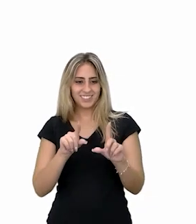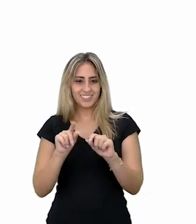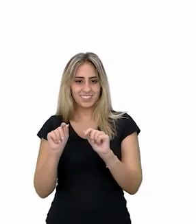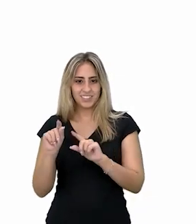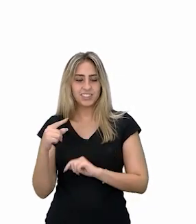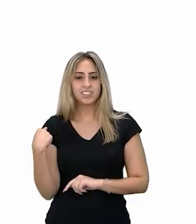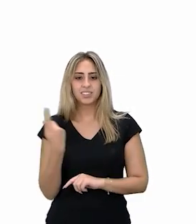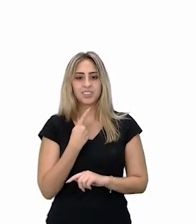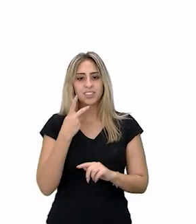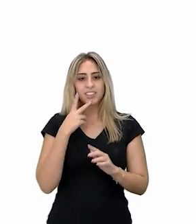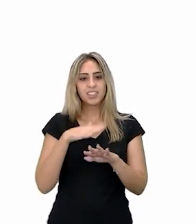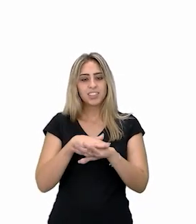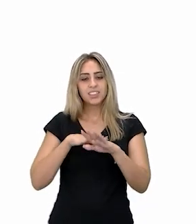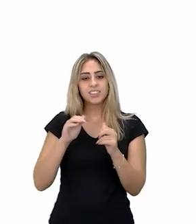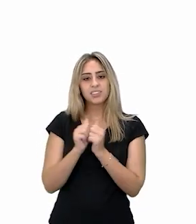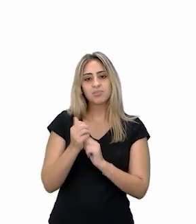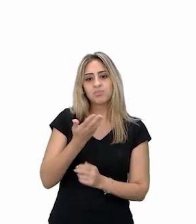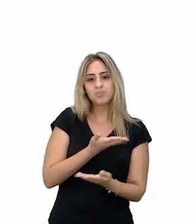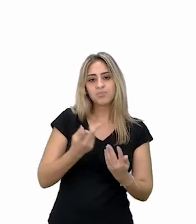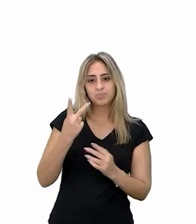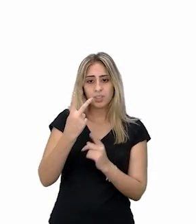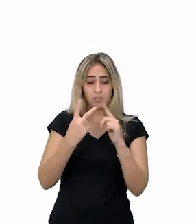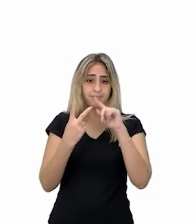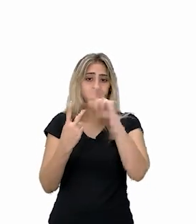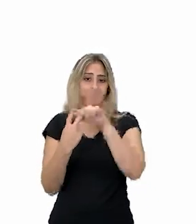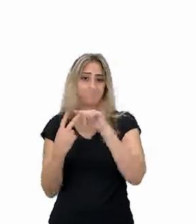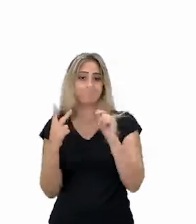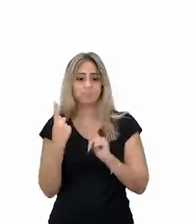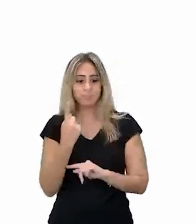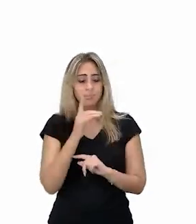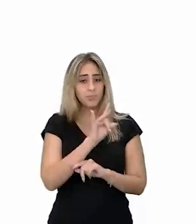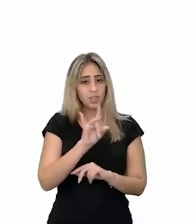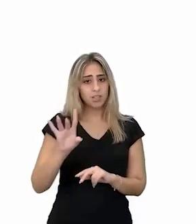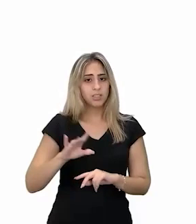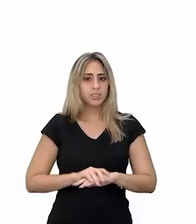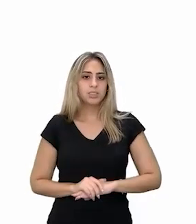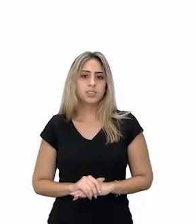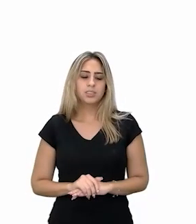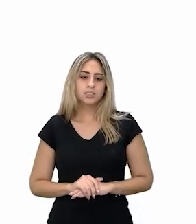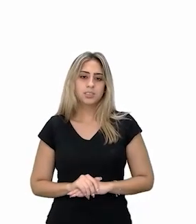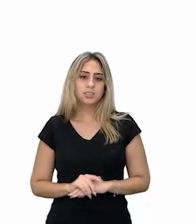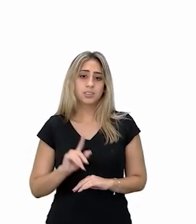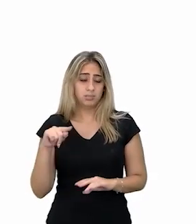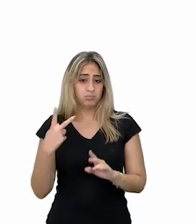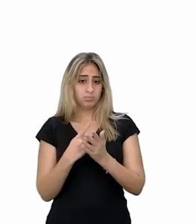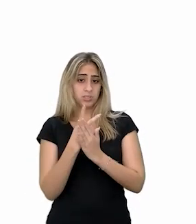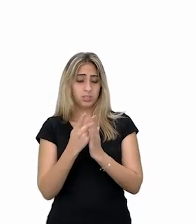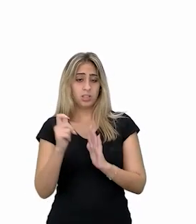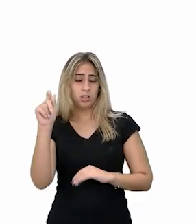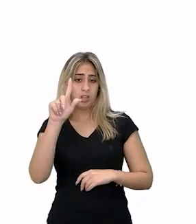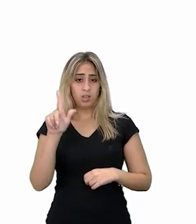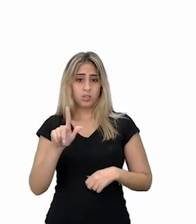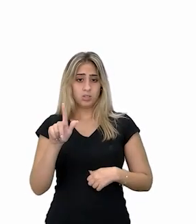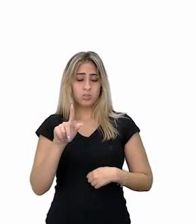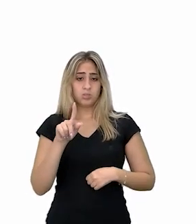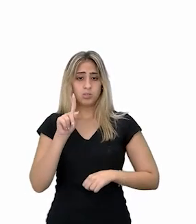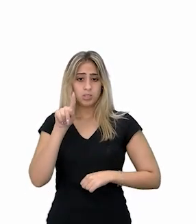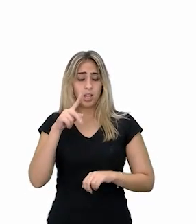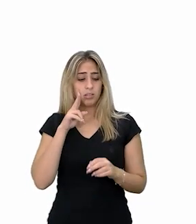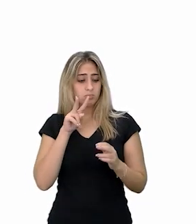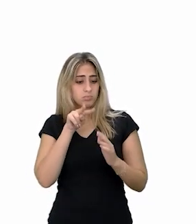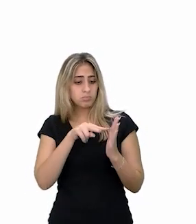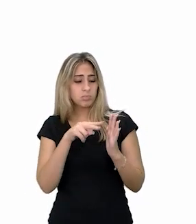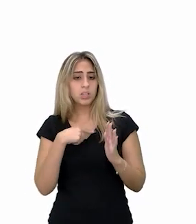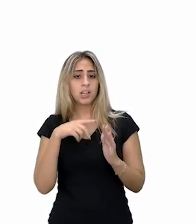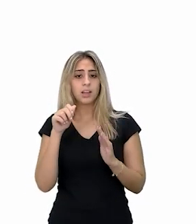aqui para conversar hoje na formação, essas duas. Uma delas é essa que está com desenho em azul, que é consulta